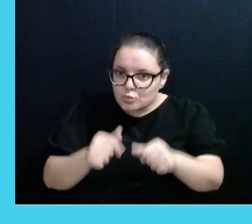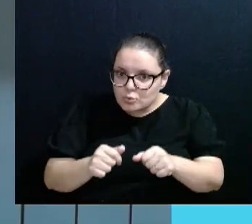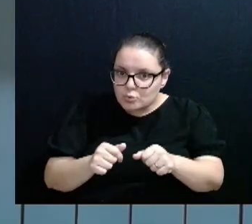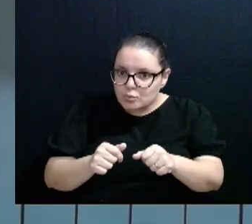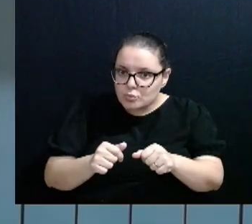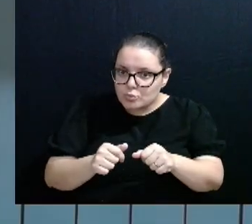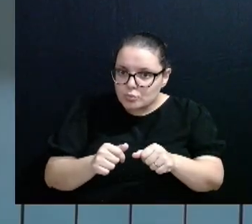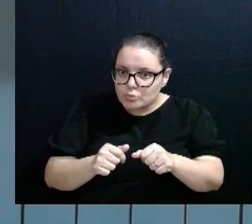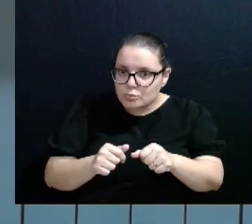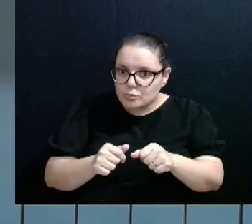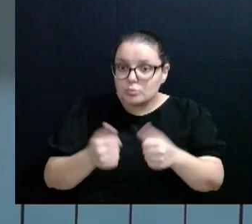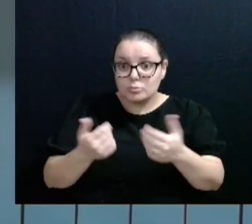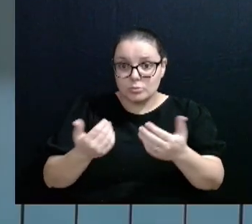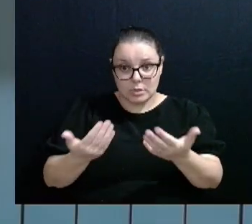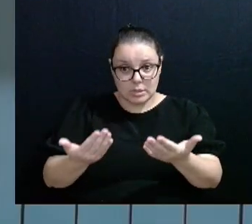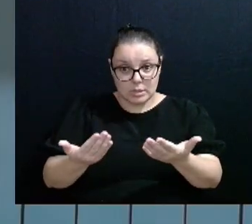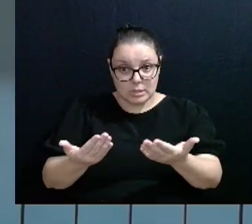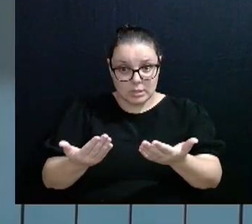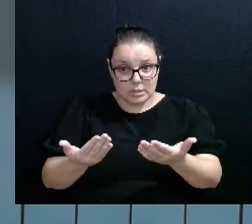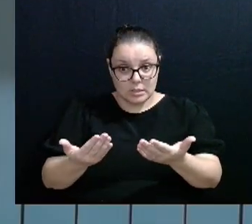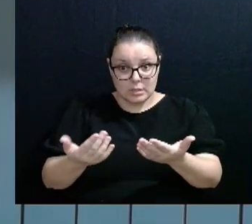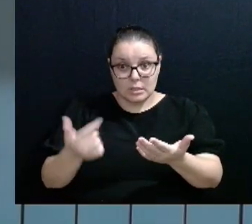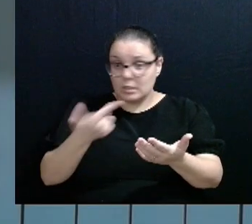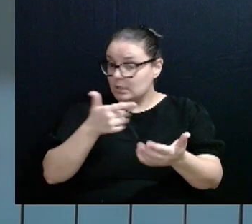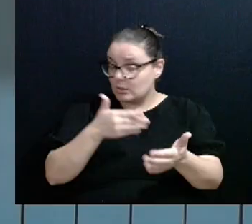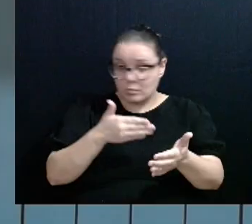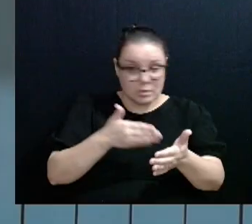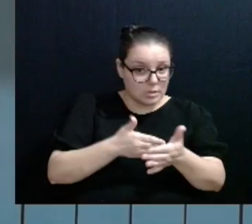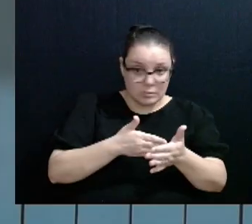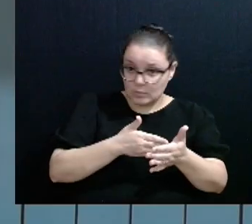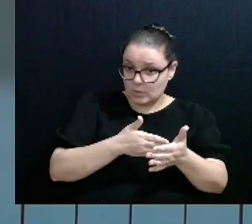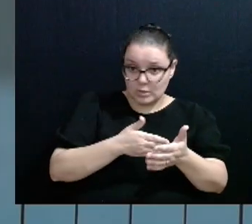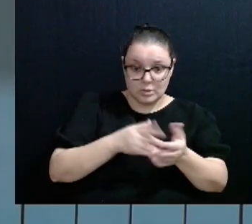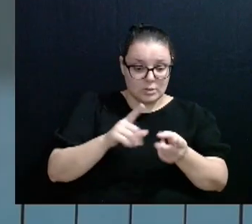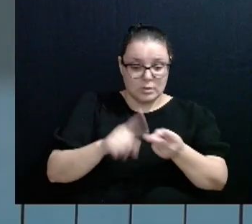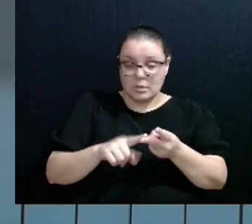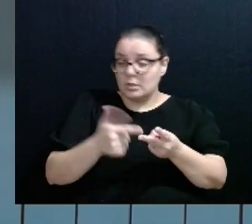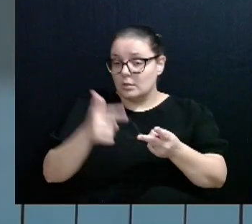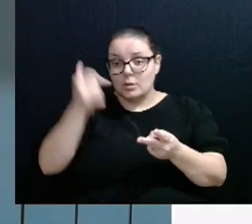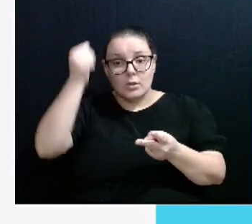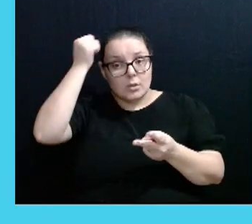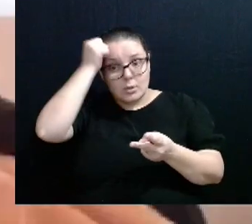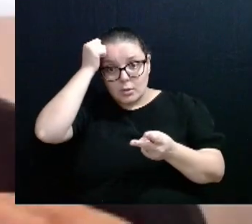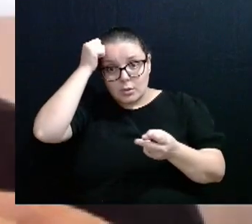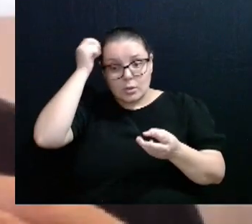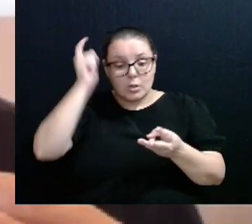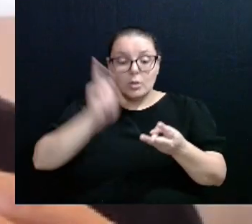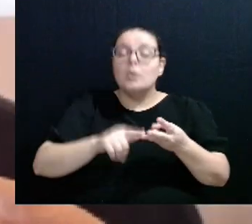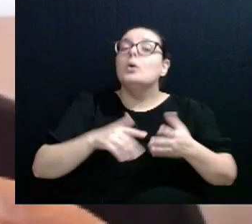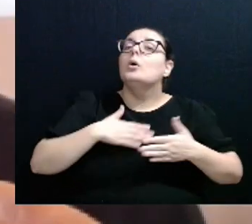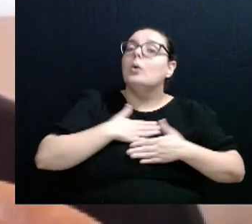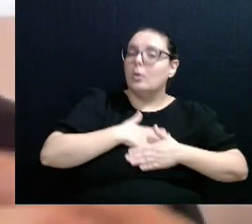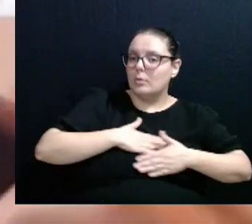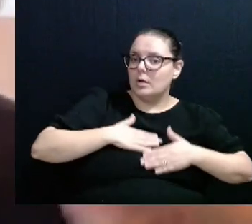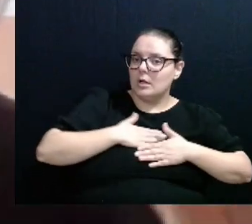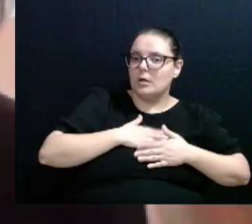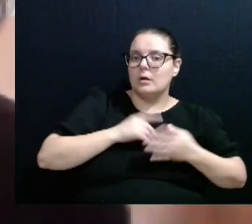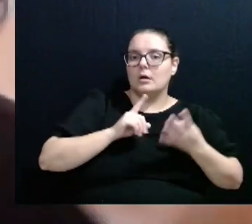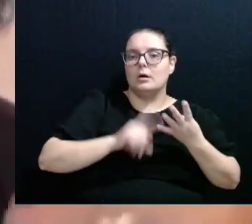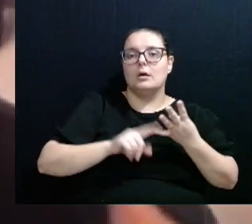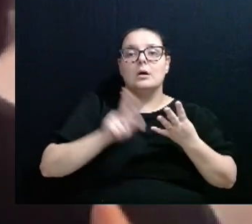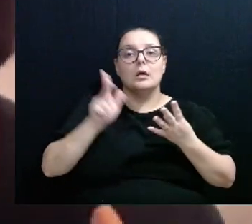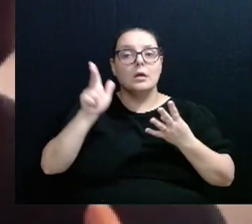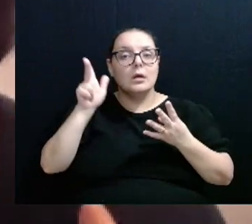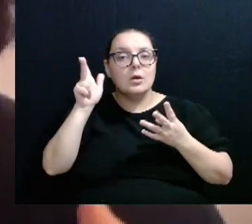né? Sem restrição, sem culpa, com prazer e escutando a